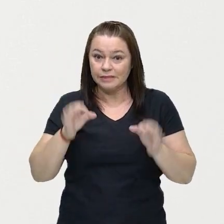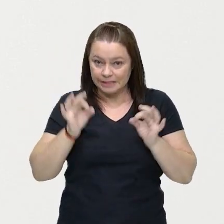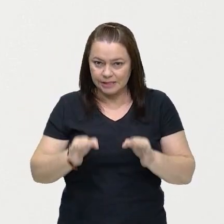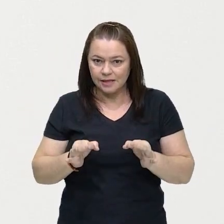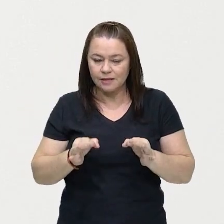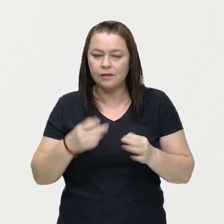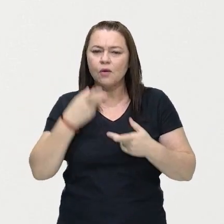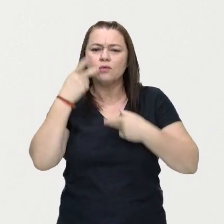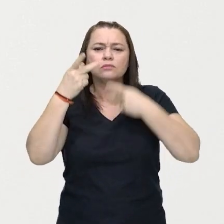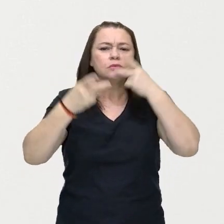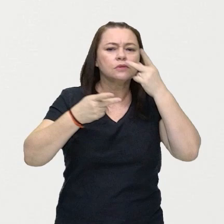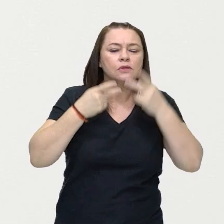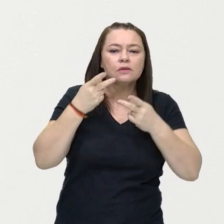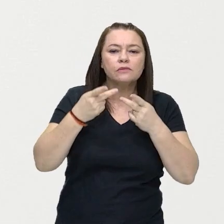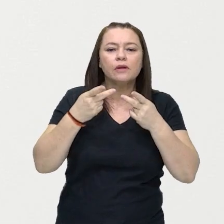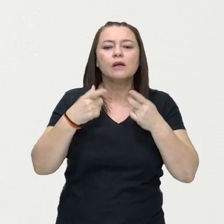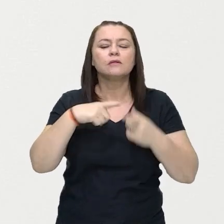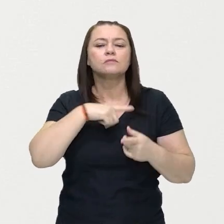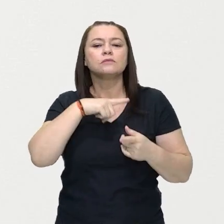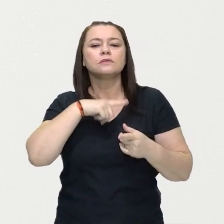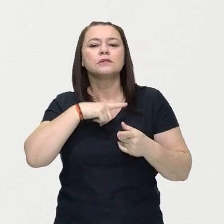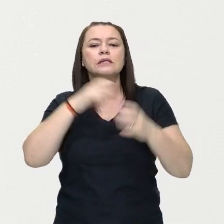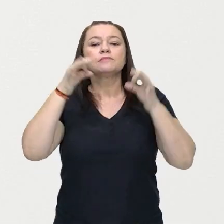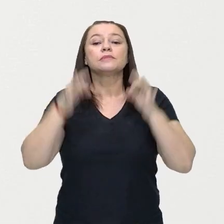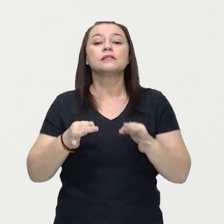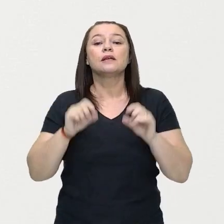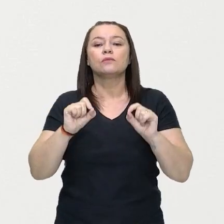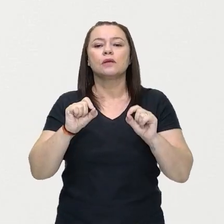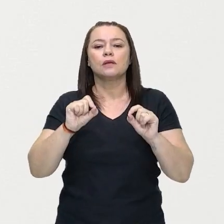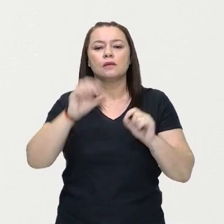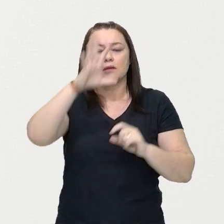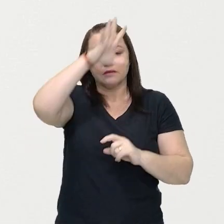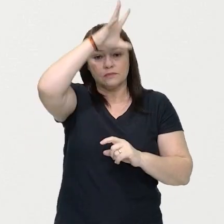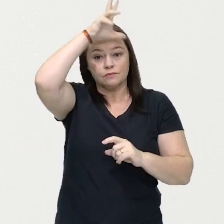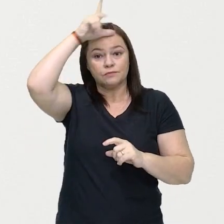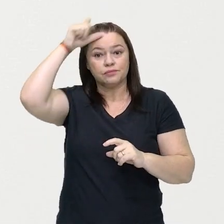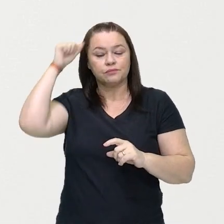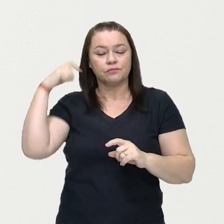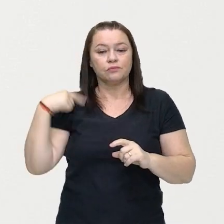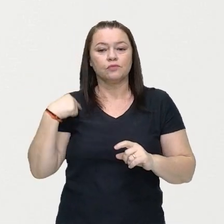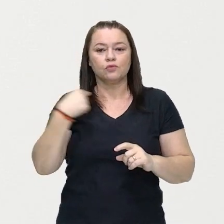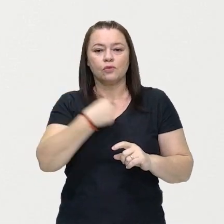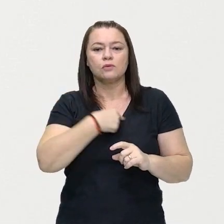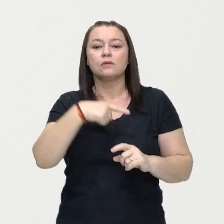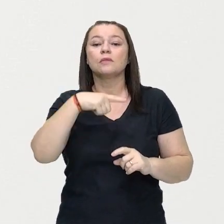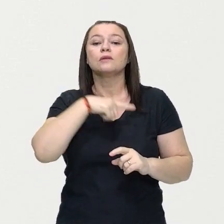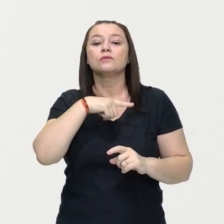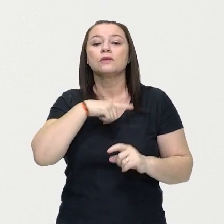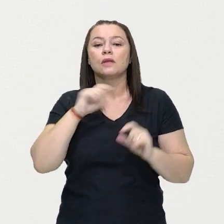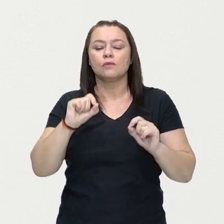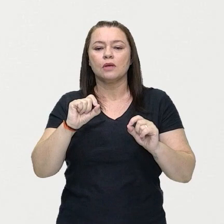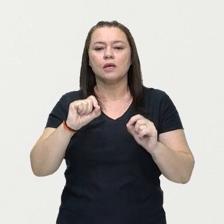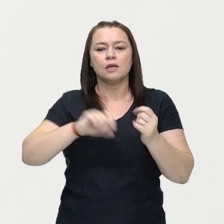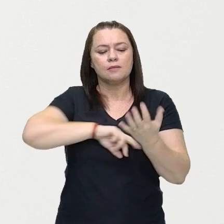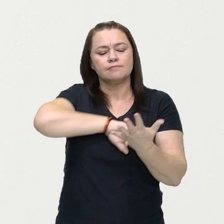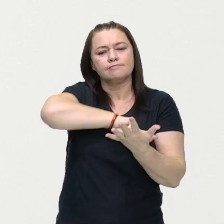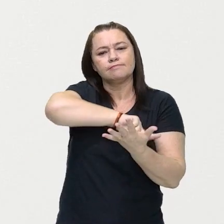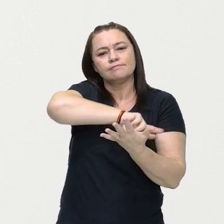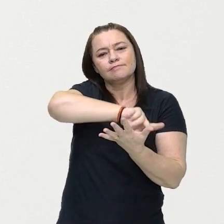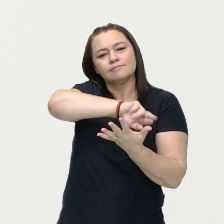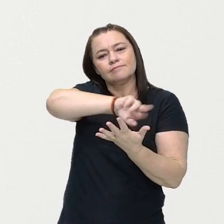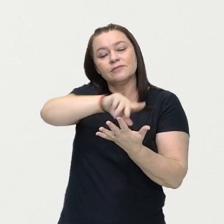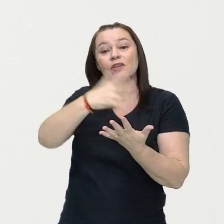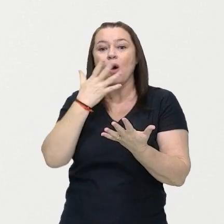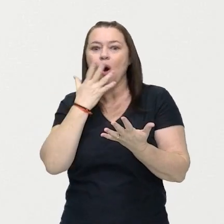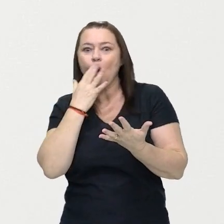nós falamos isso, podemos ter a seguinte afirmação, que o nosso Amazonas, ele possui, está até